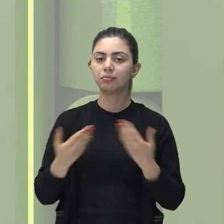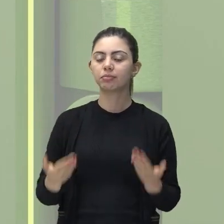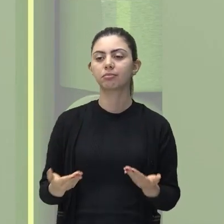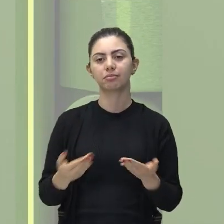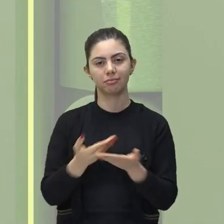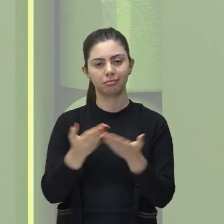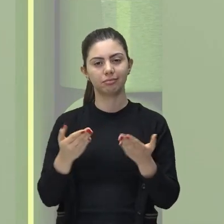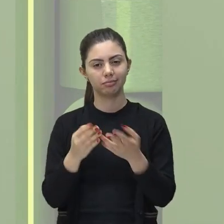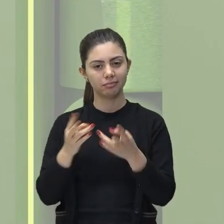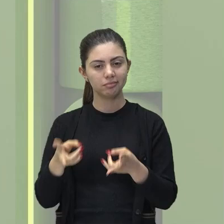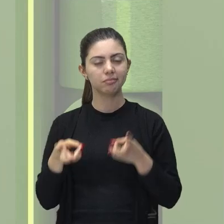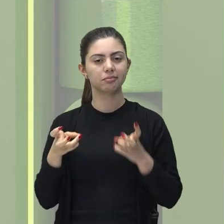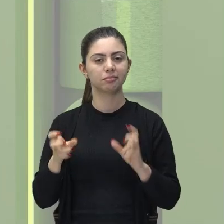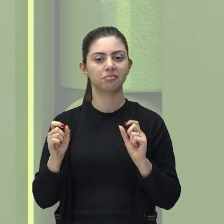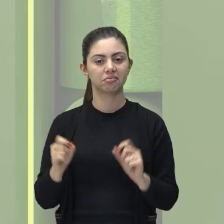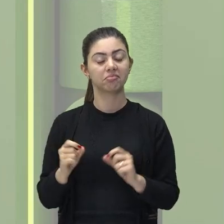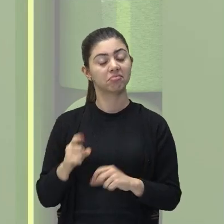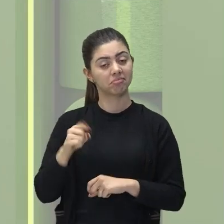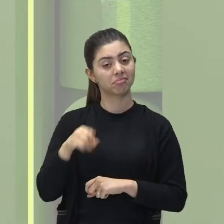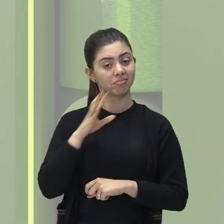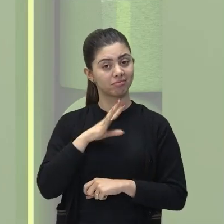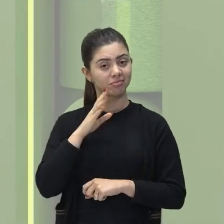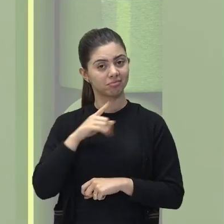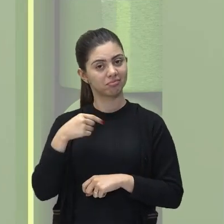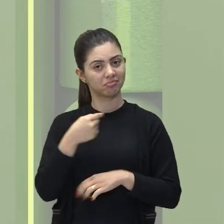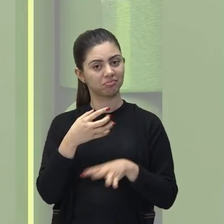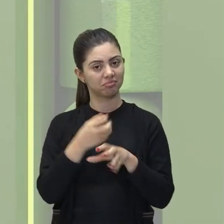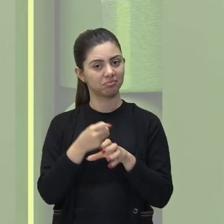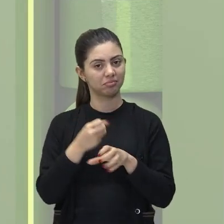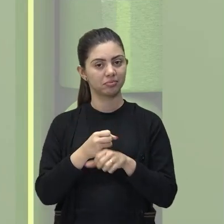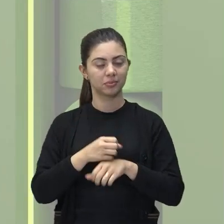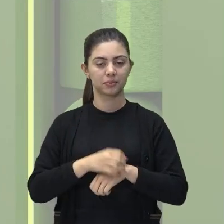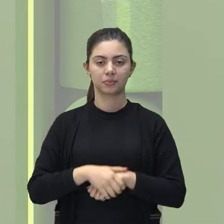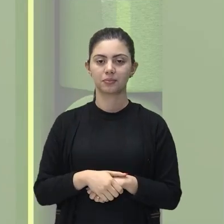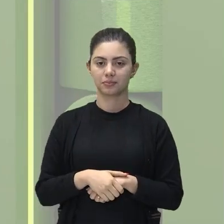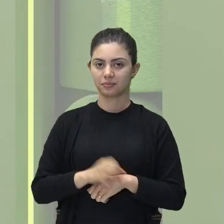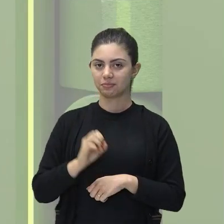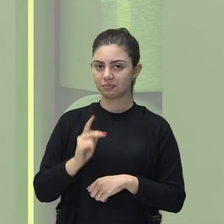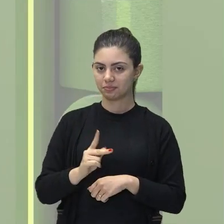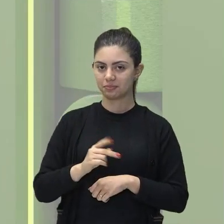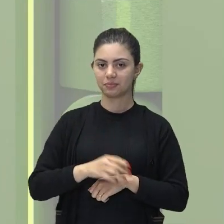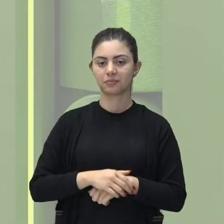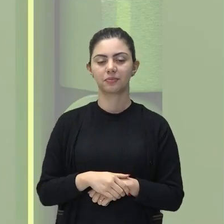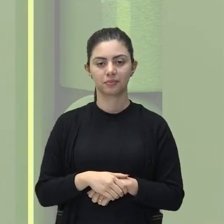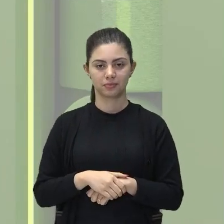olha só, que coisa interessante, não é verdade? Ok?